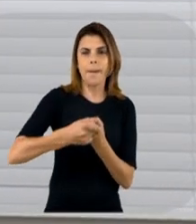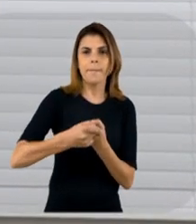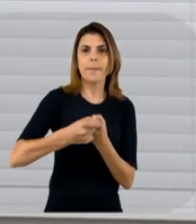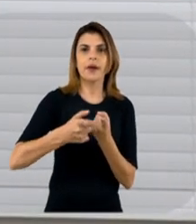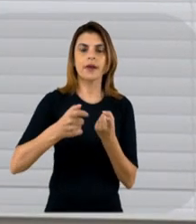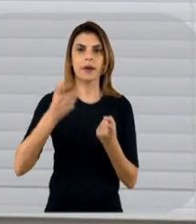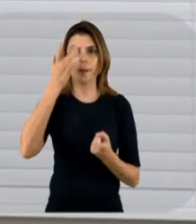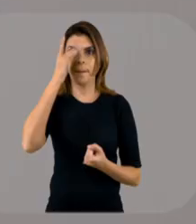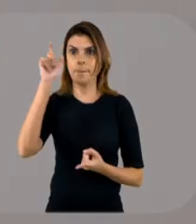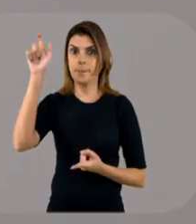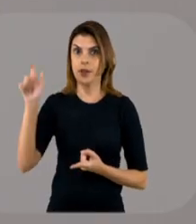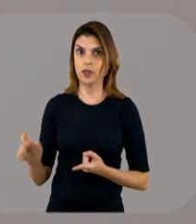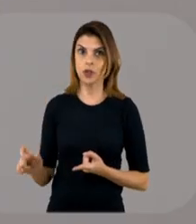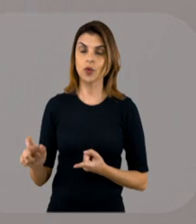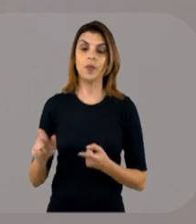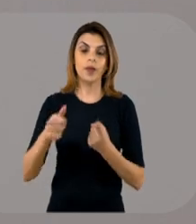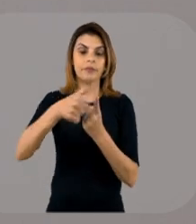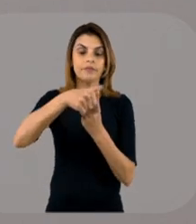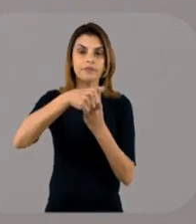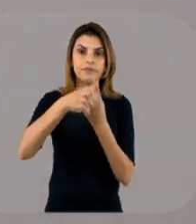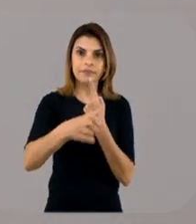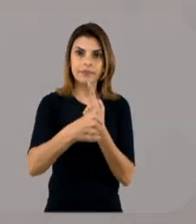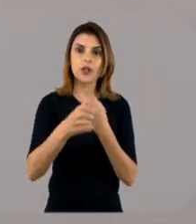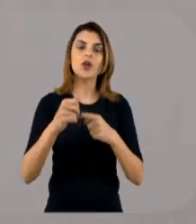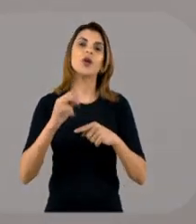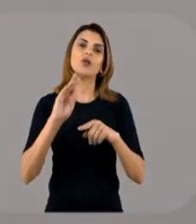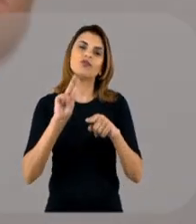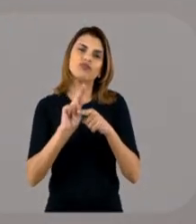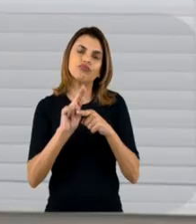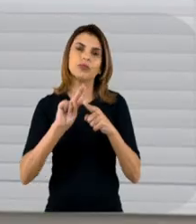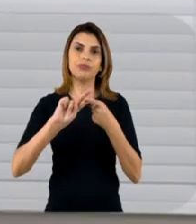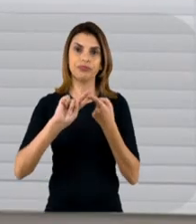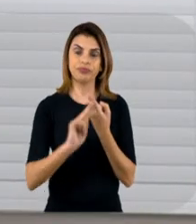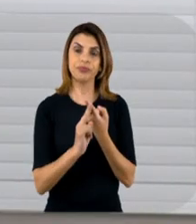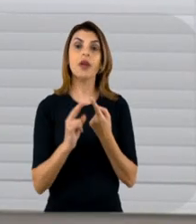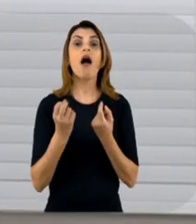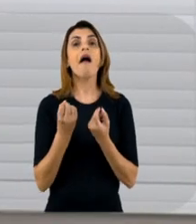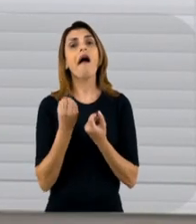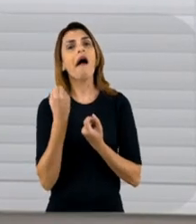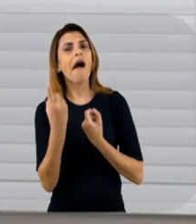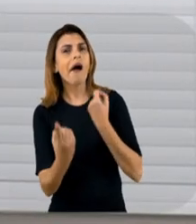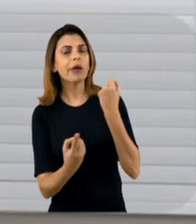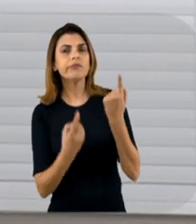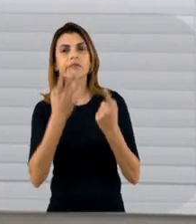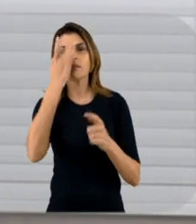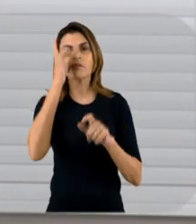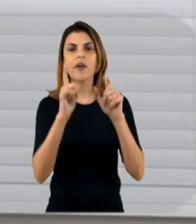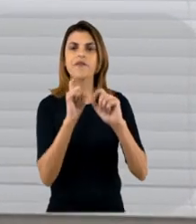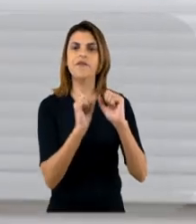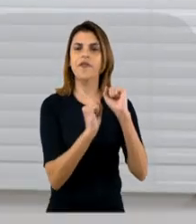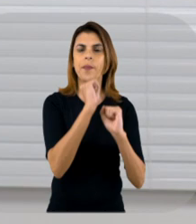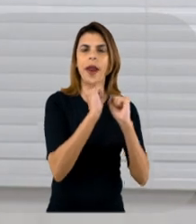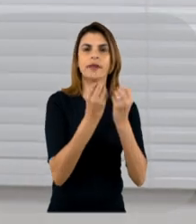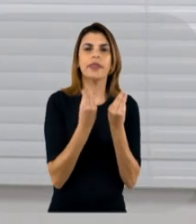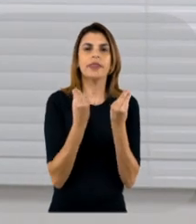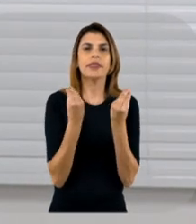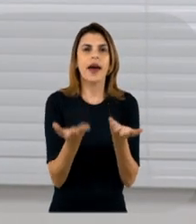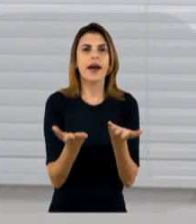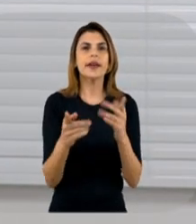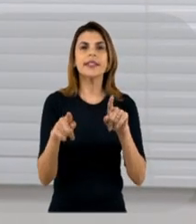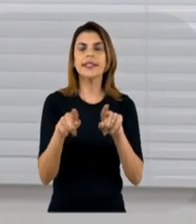participante adesivo curativo e em alguns casos alguns fabricantes